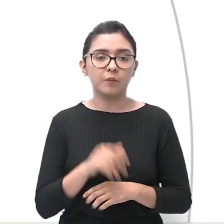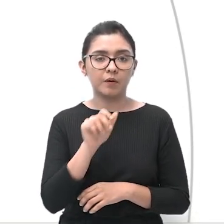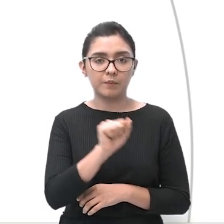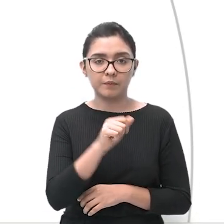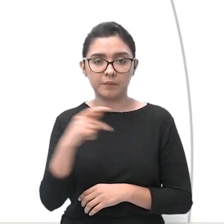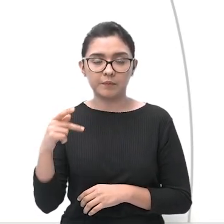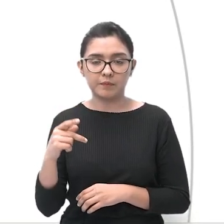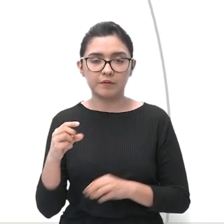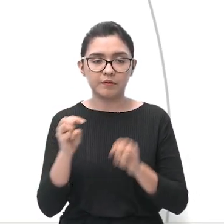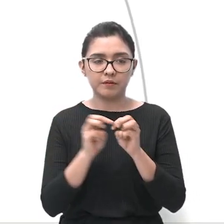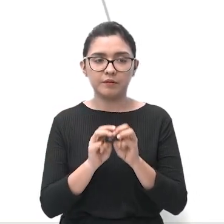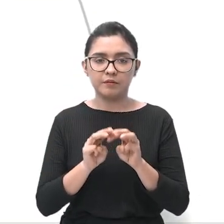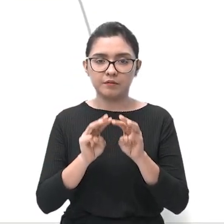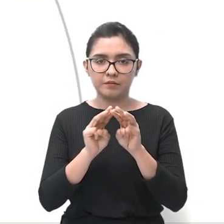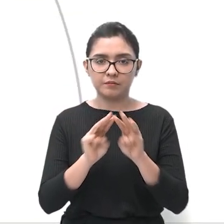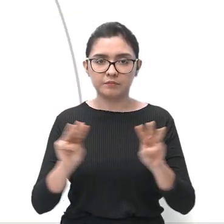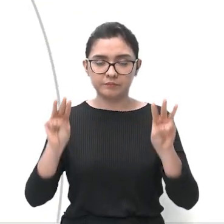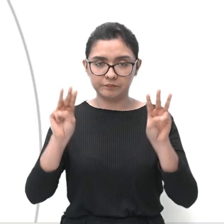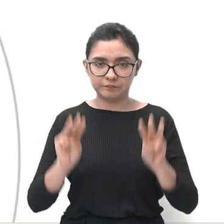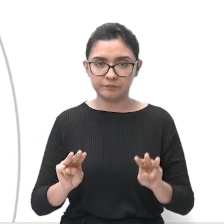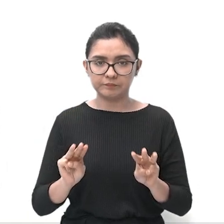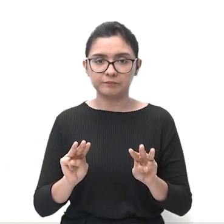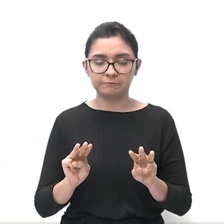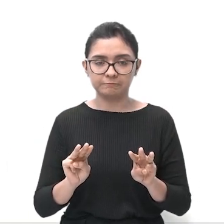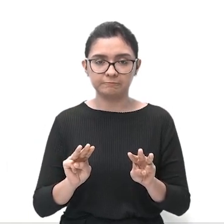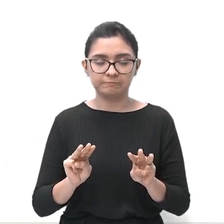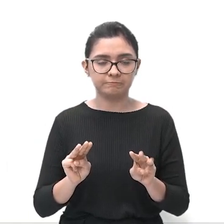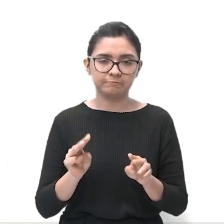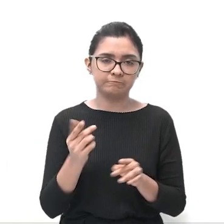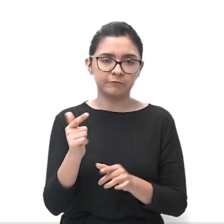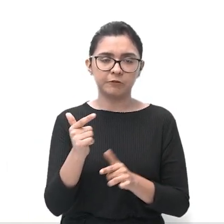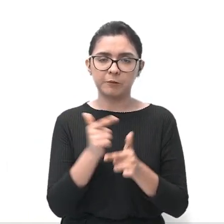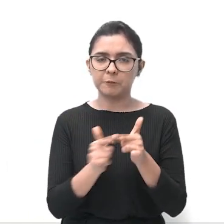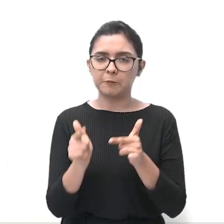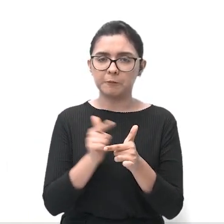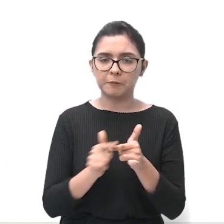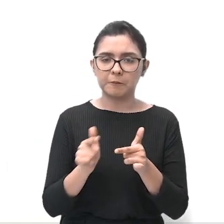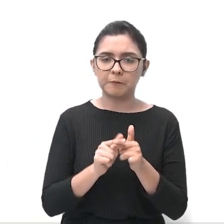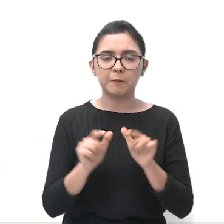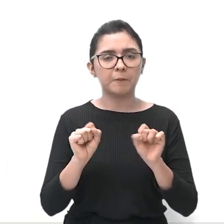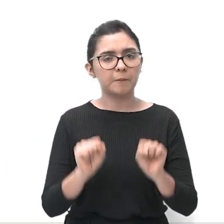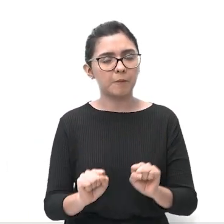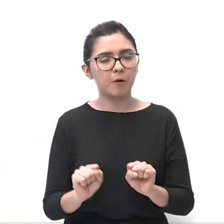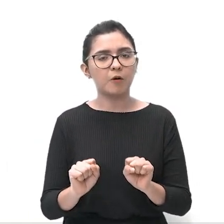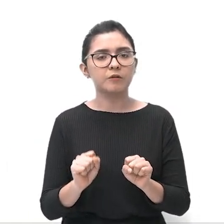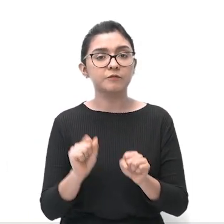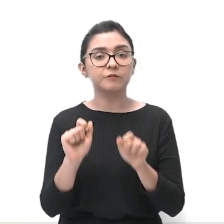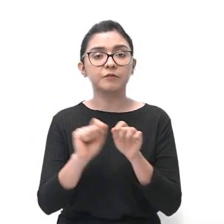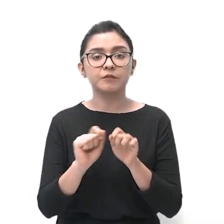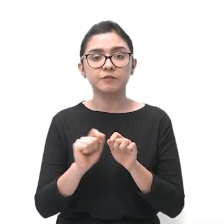do seu software aí todo poderoso, o GeoGebra. Não tem problema, a gente pode provar isso daí também, né?